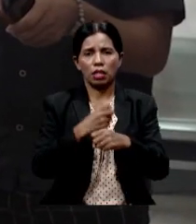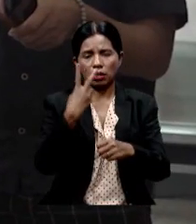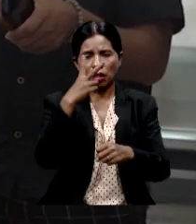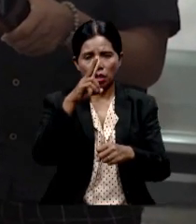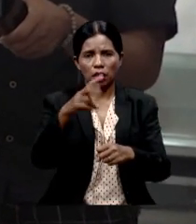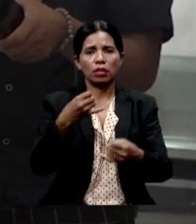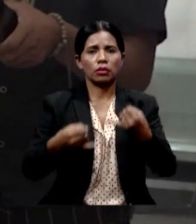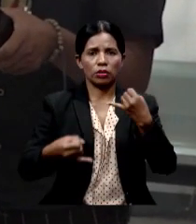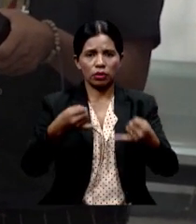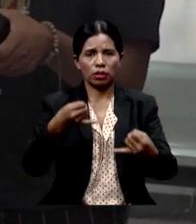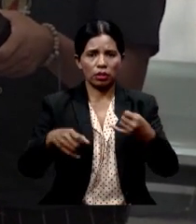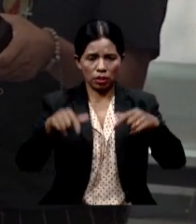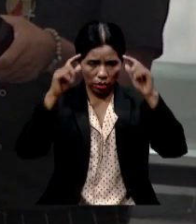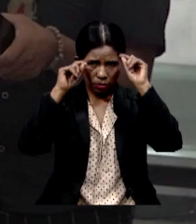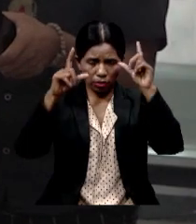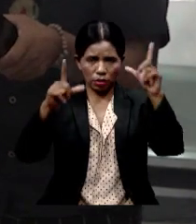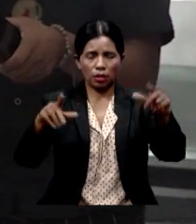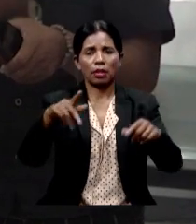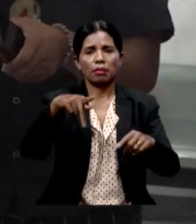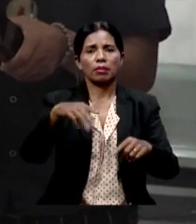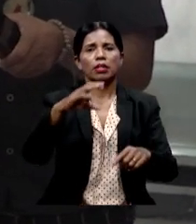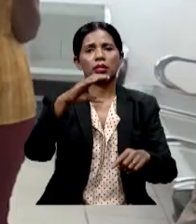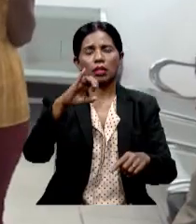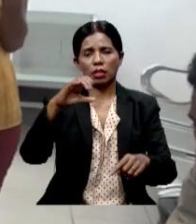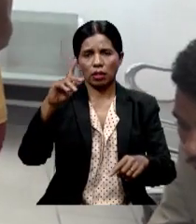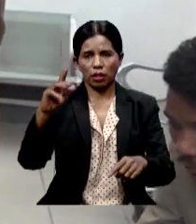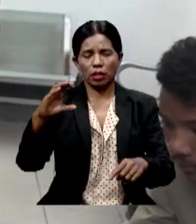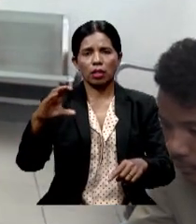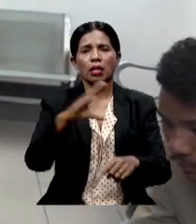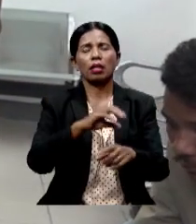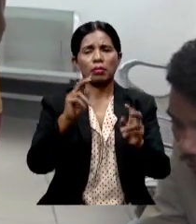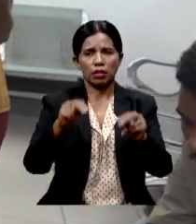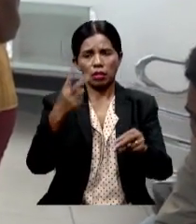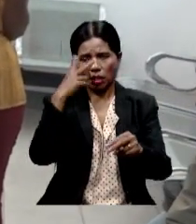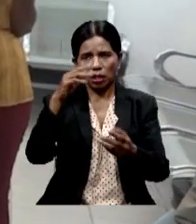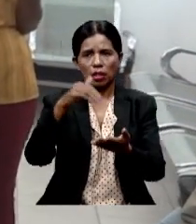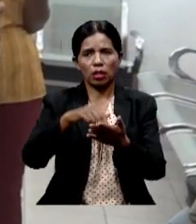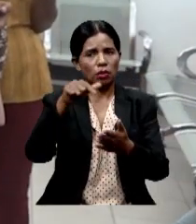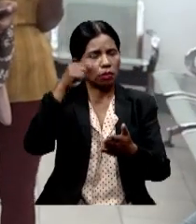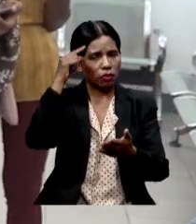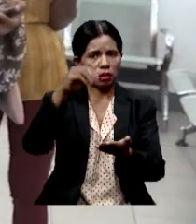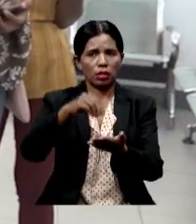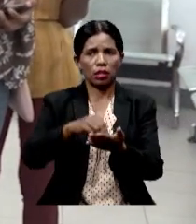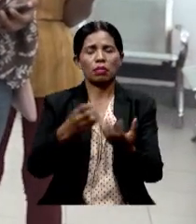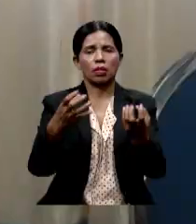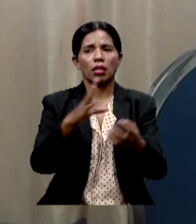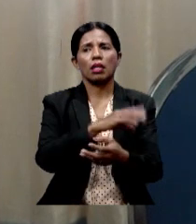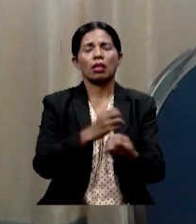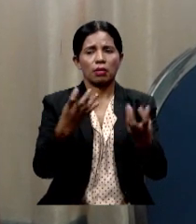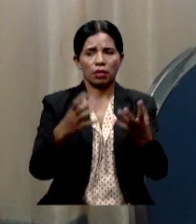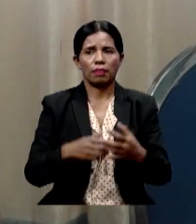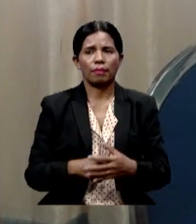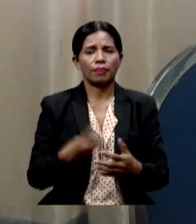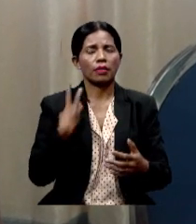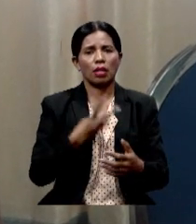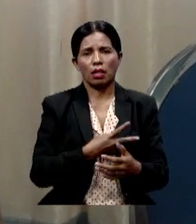Justiça e a Timor-Leste, Liliu Bapesik, mas precisa de avaliação do look, também o governo investe para a Bapesik. A minha